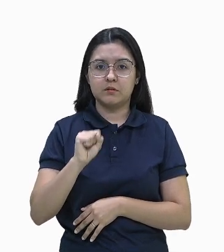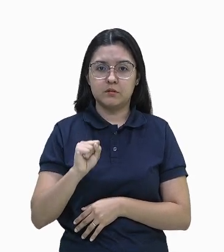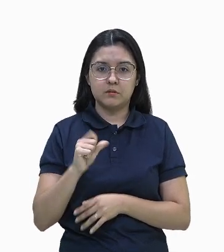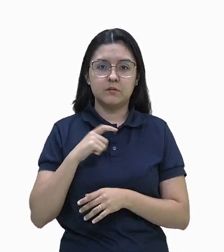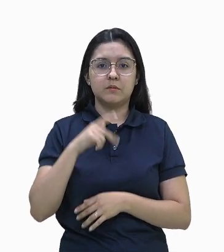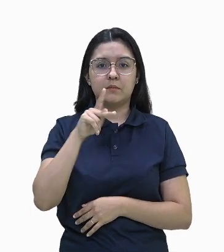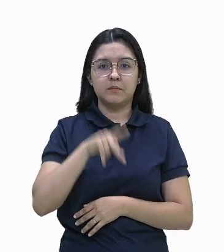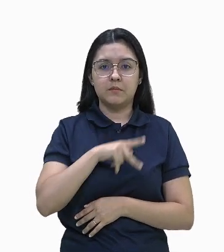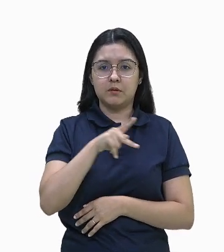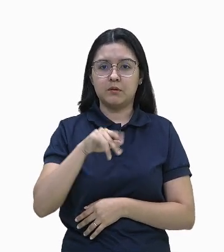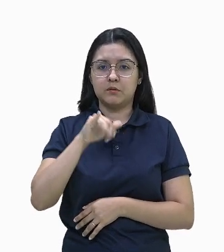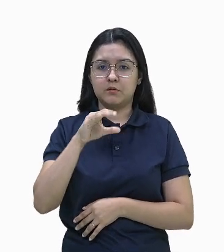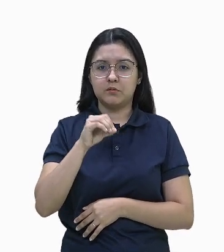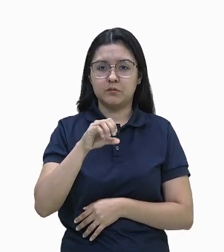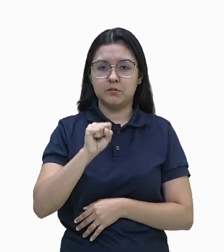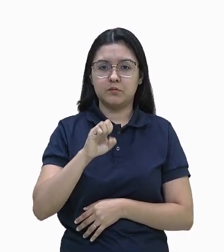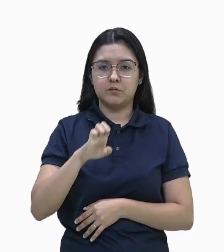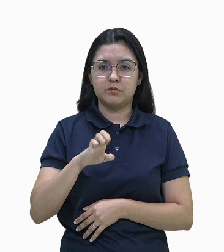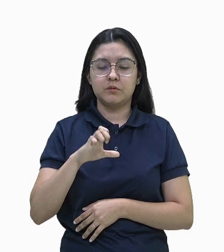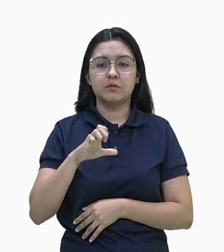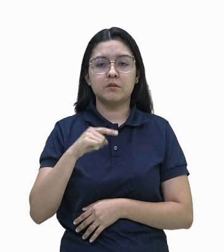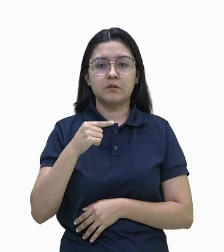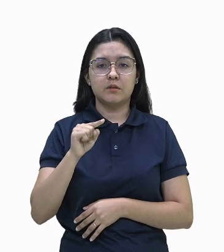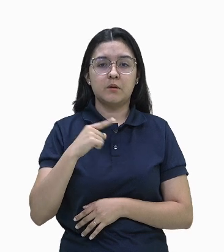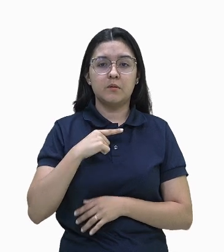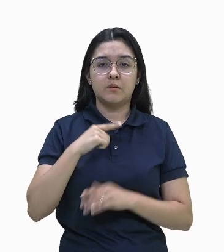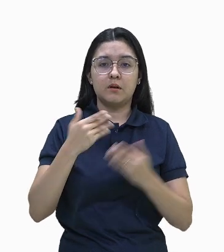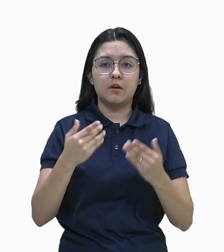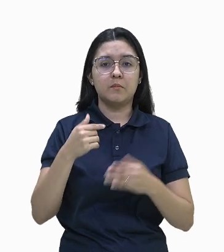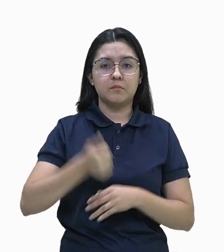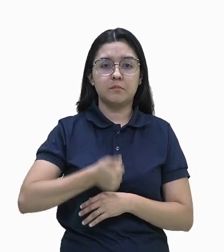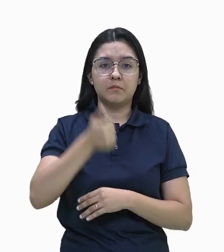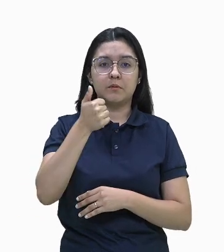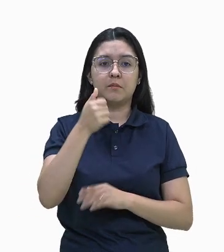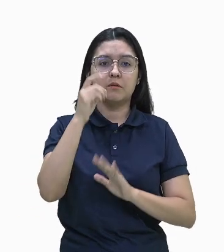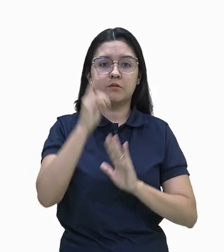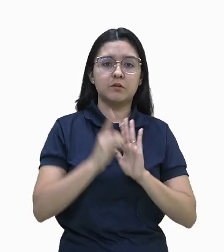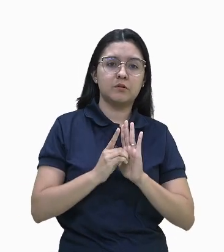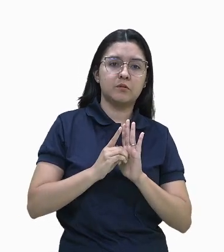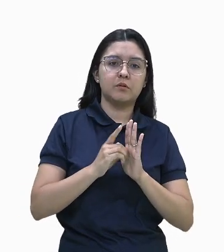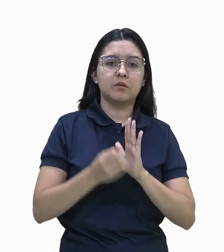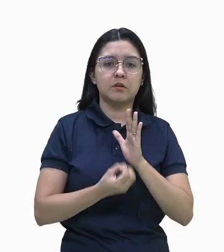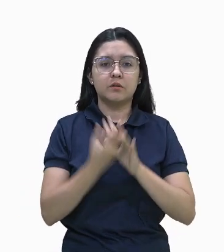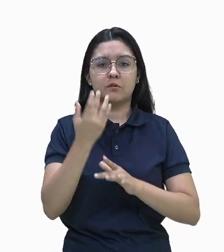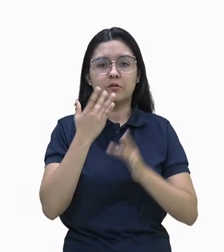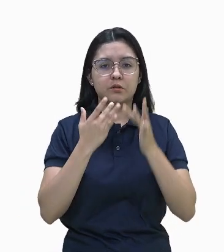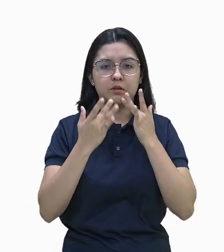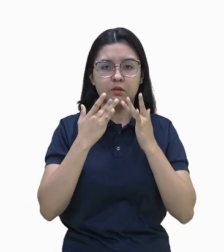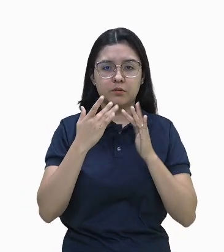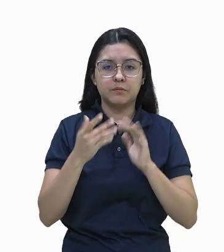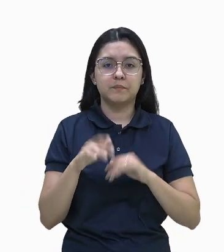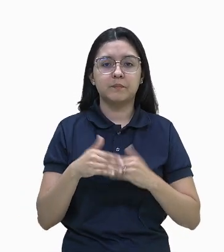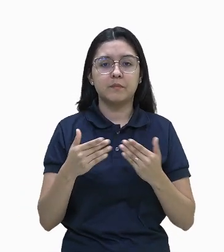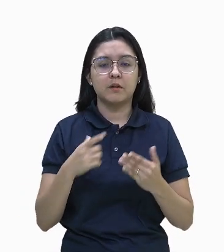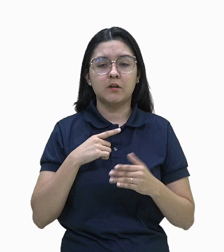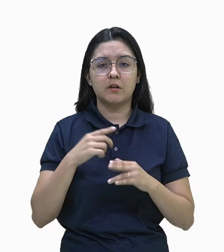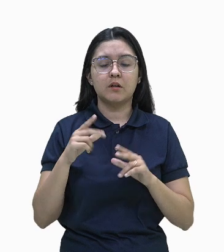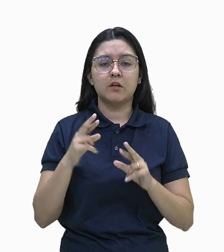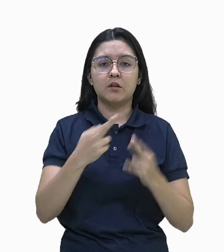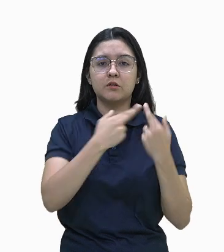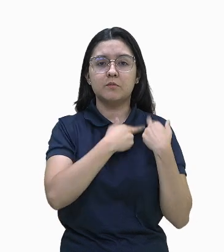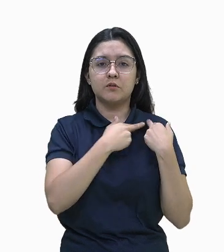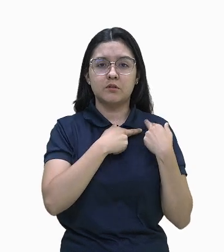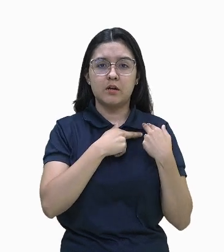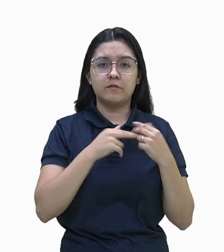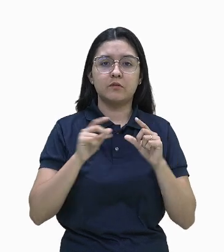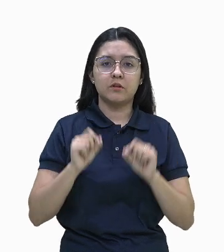Anchieta, considerado o primeiro dramaturgo do país, foi um dos responsáveis por trazer essa forma de arte